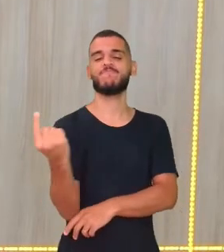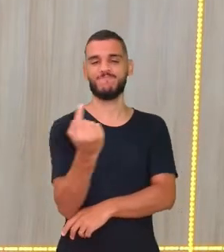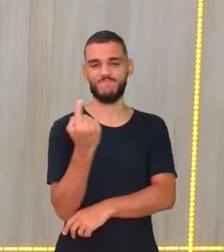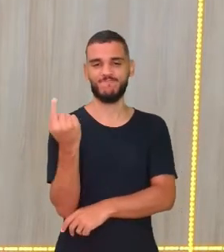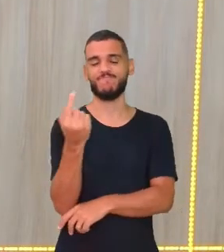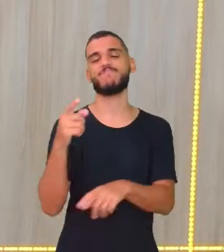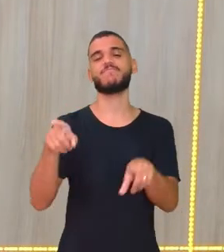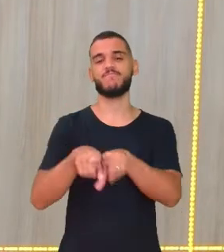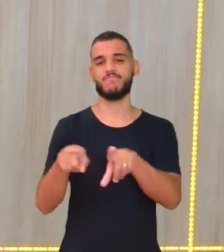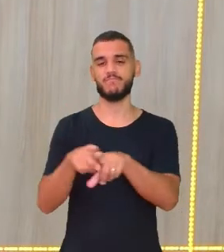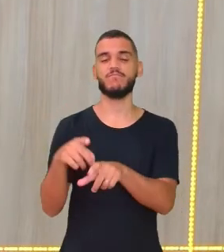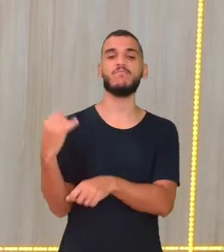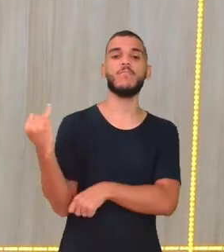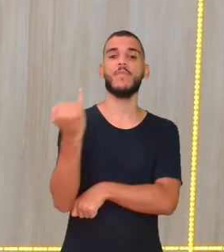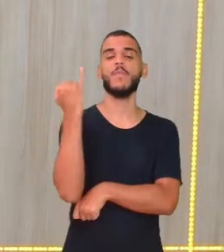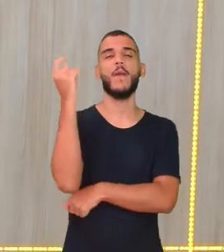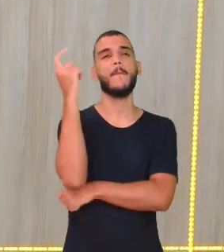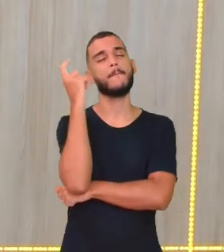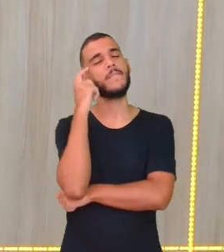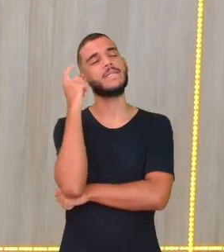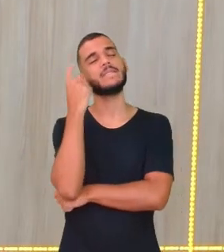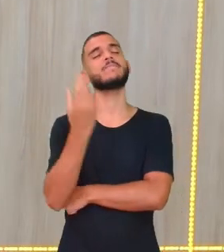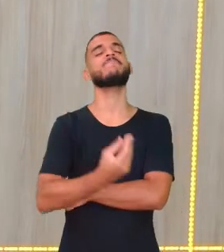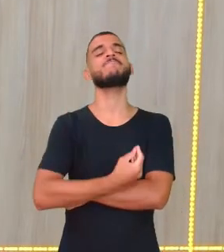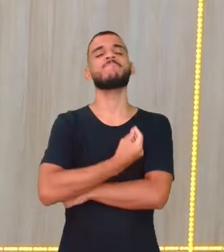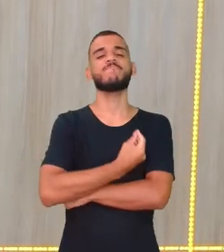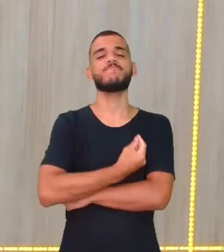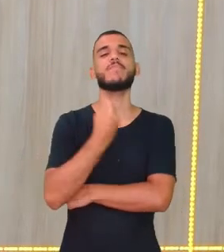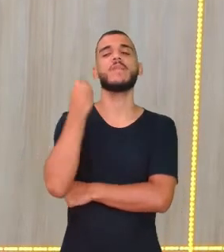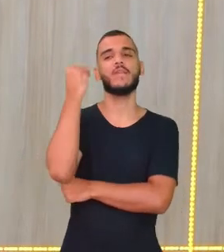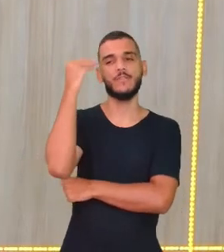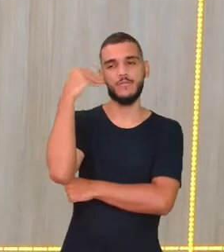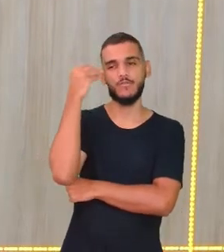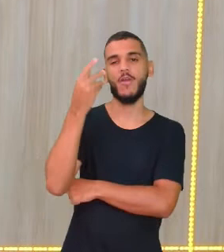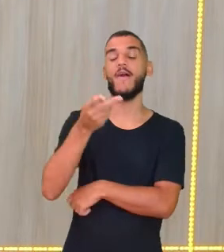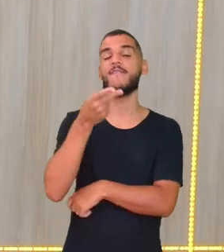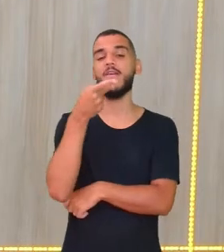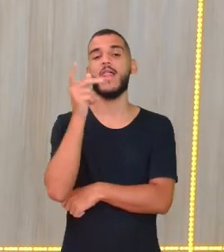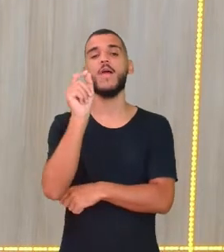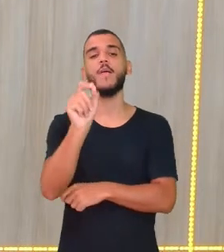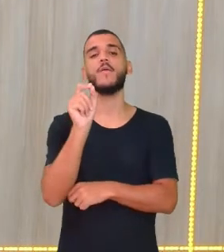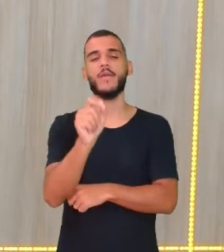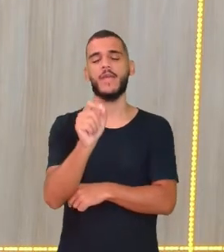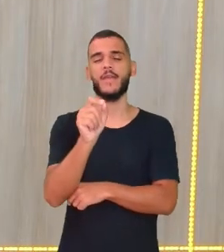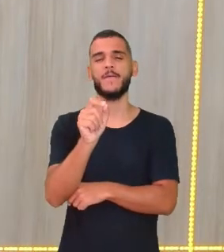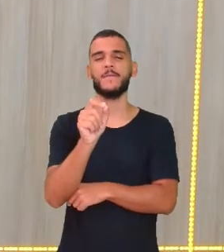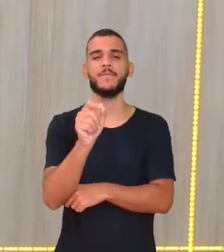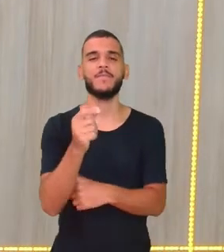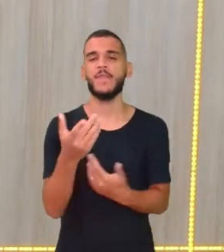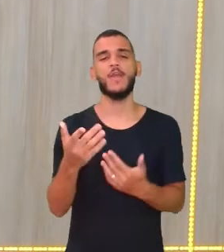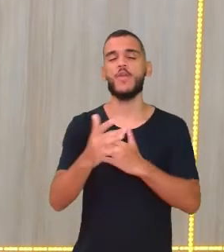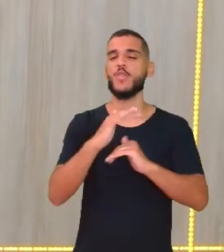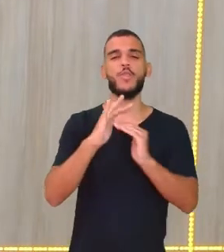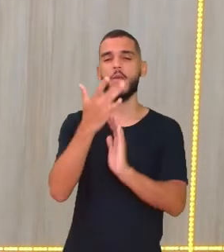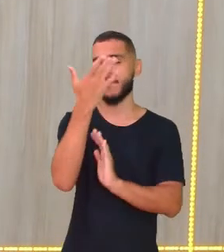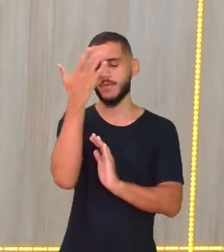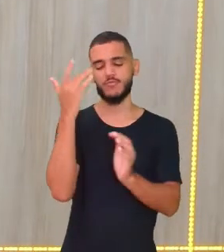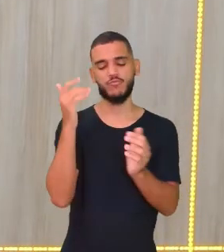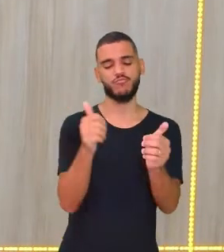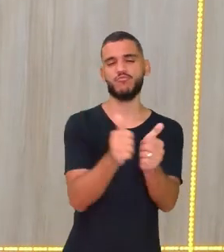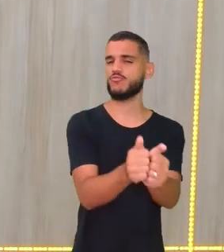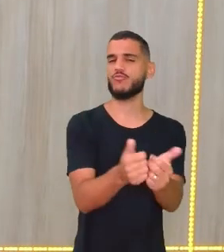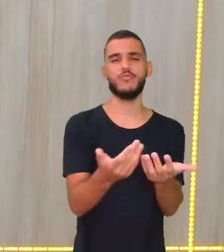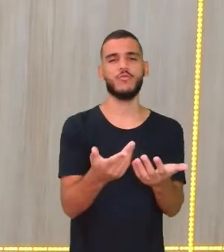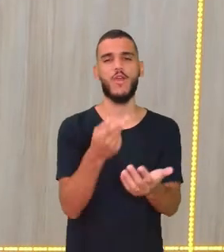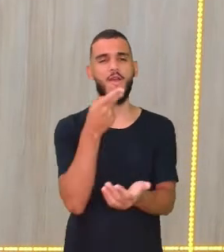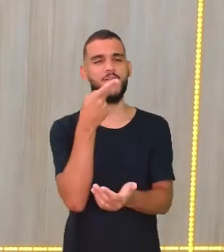importante pensar e vivenciar, não é? Falar as palavras que precisamos falar para aqueles que estão do nosso lado,